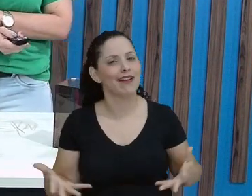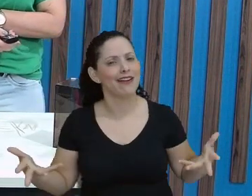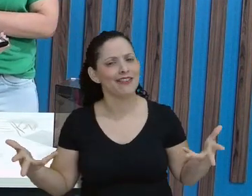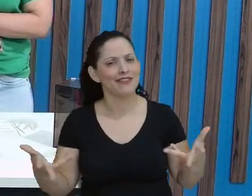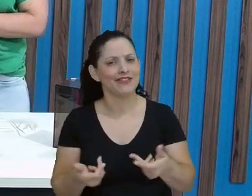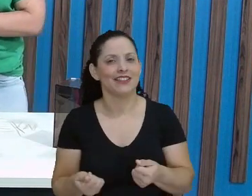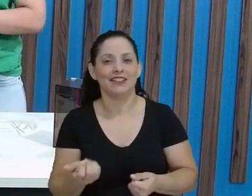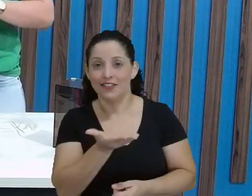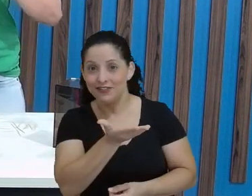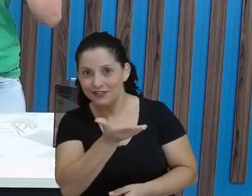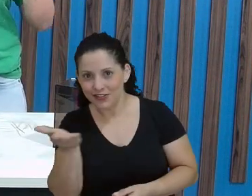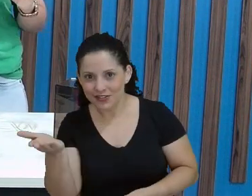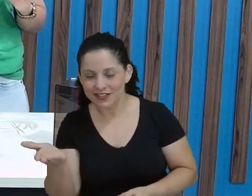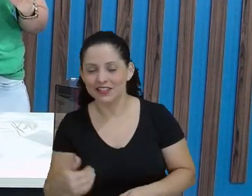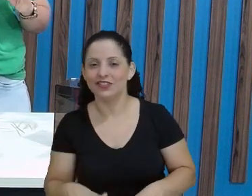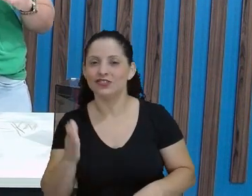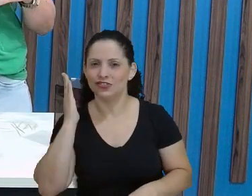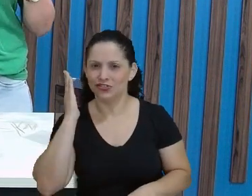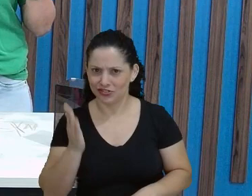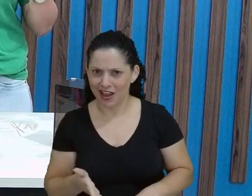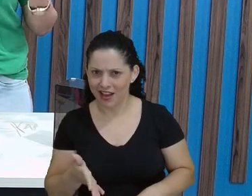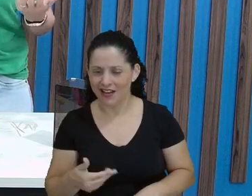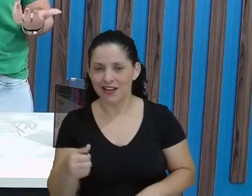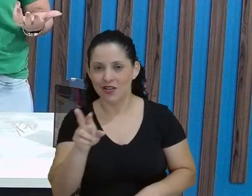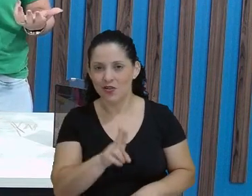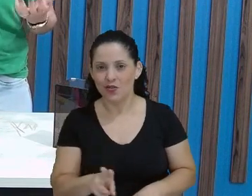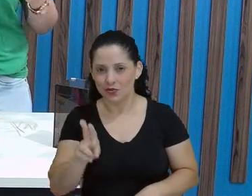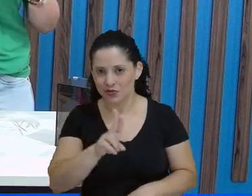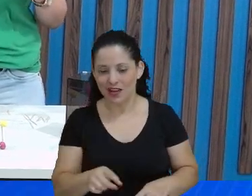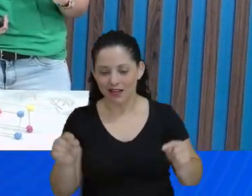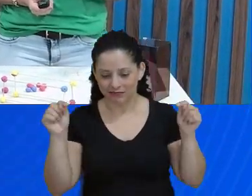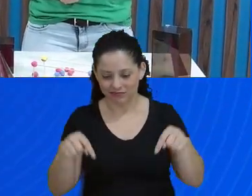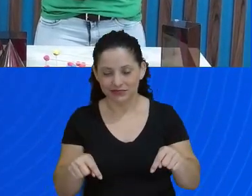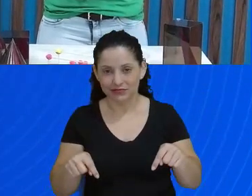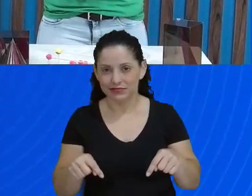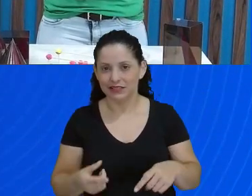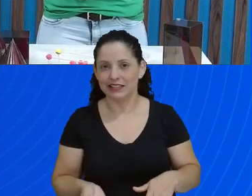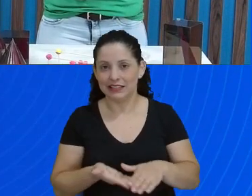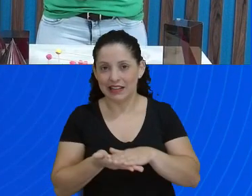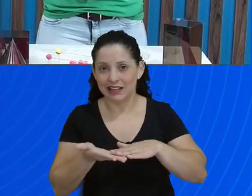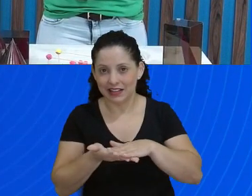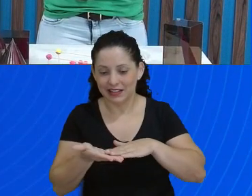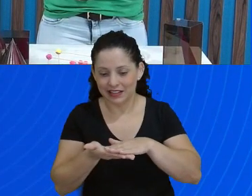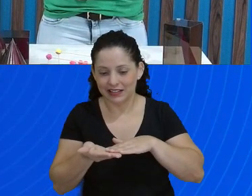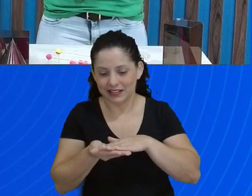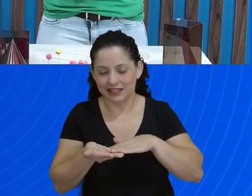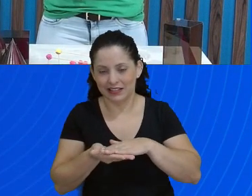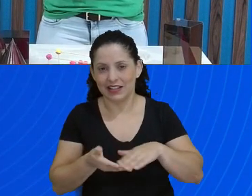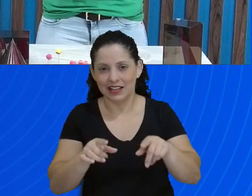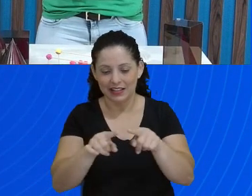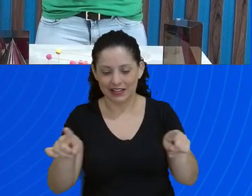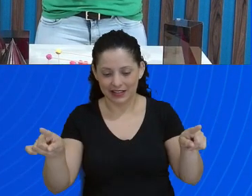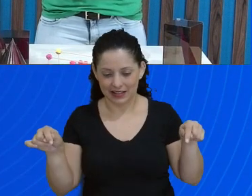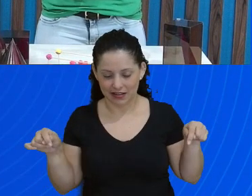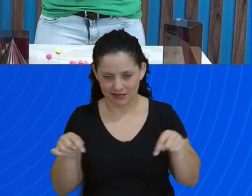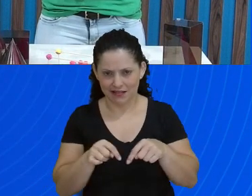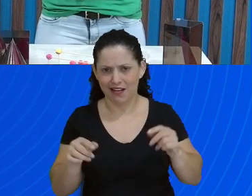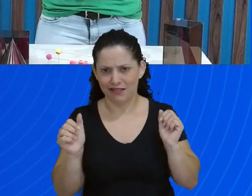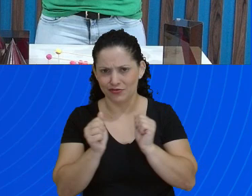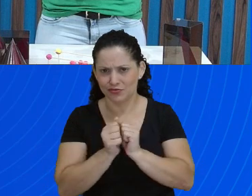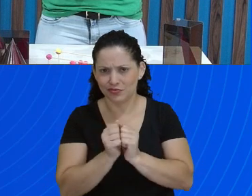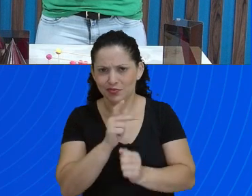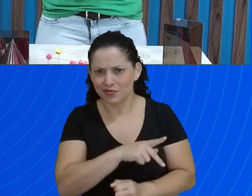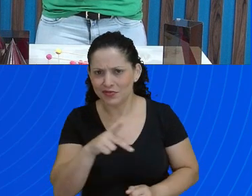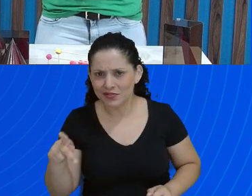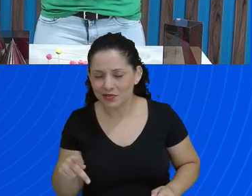Lucas, conta para mim, vocês já fizeram esse tipo de experiência lá na sala de aula com sua professora, com seu professor? Conta